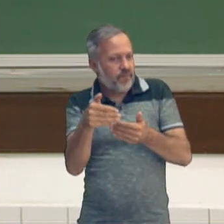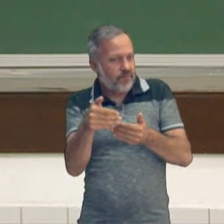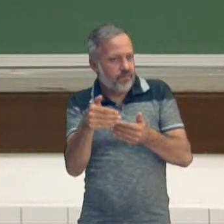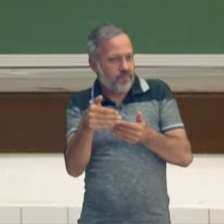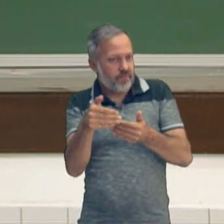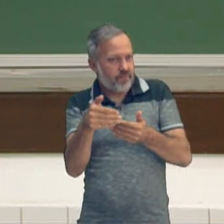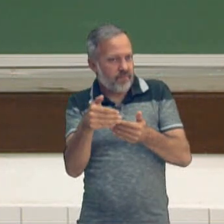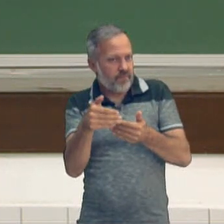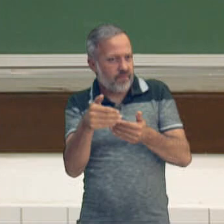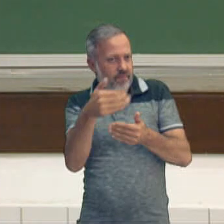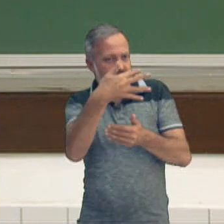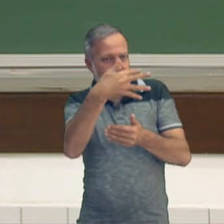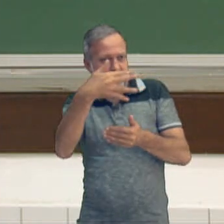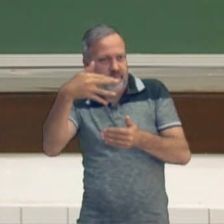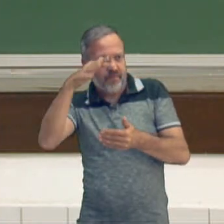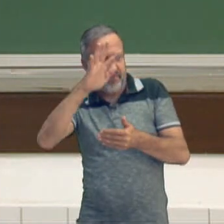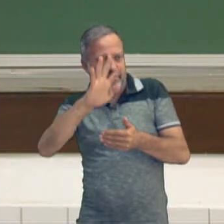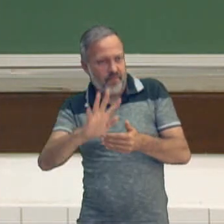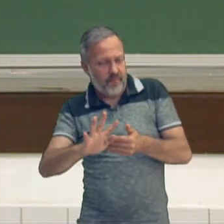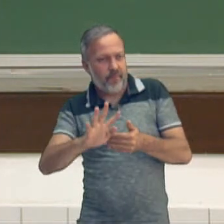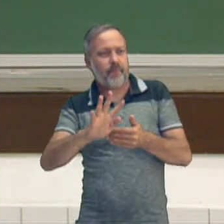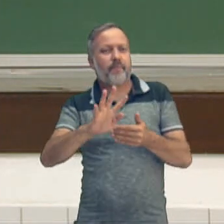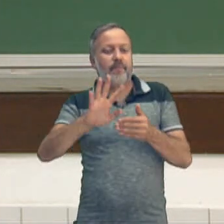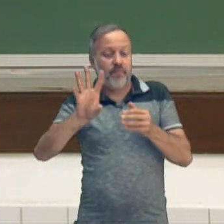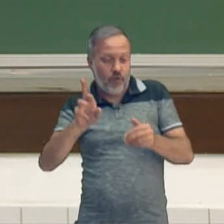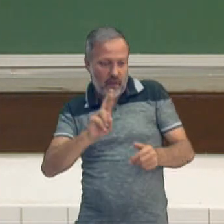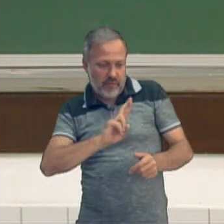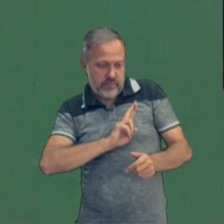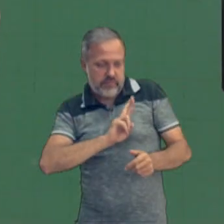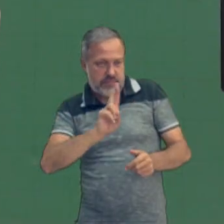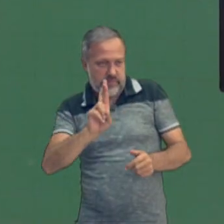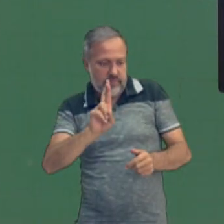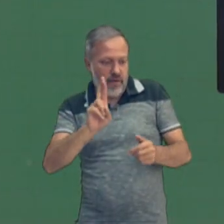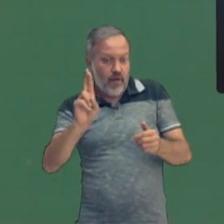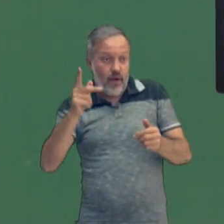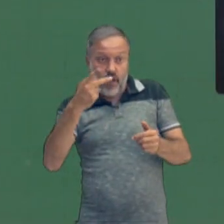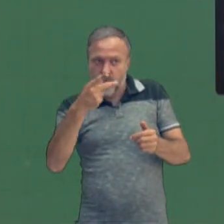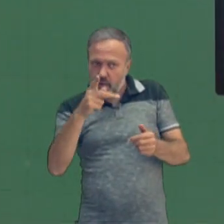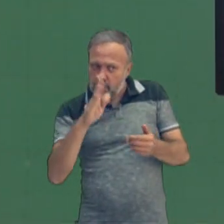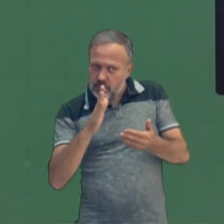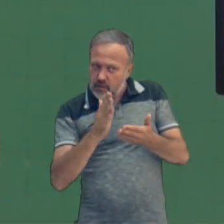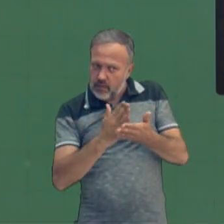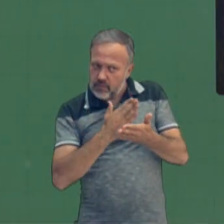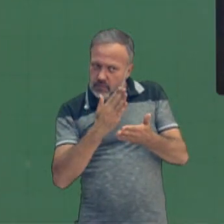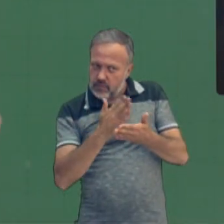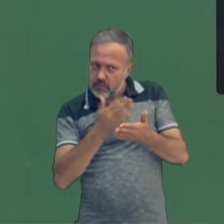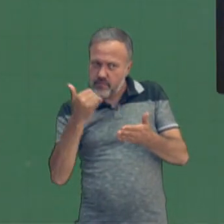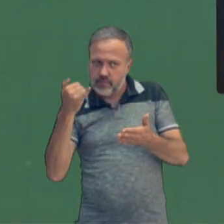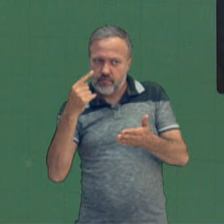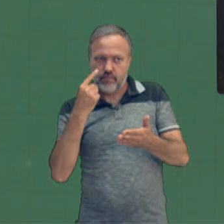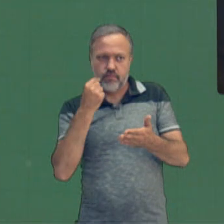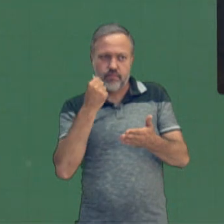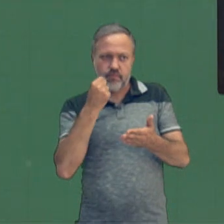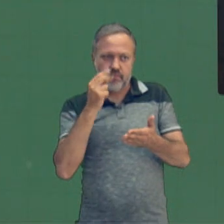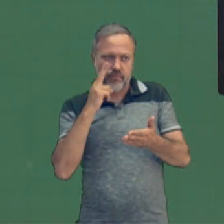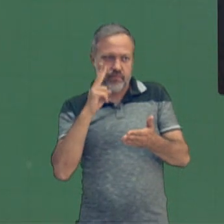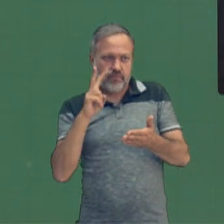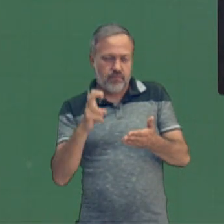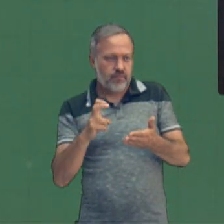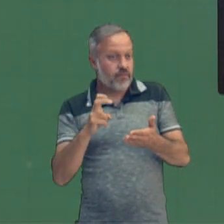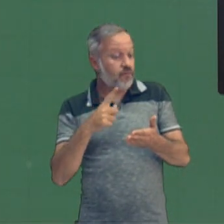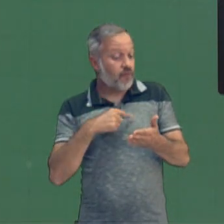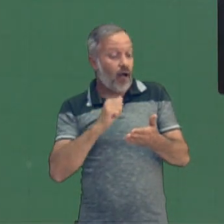são os calendários sagrados. Pega seu caderno, sua caneta, para você ir anotando não só o quiz e